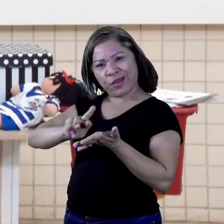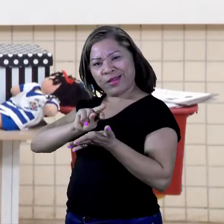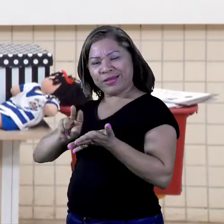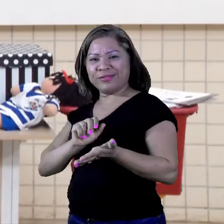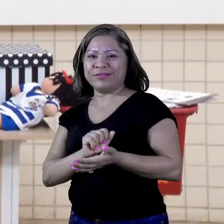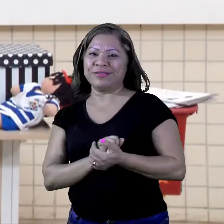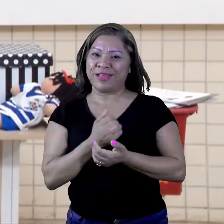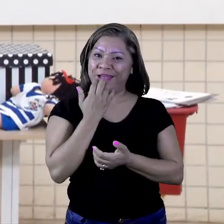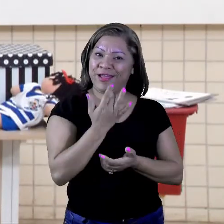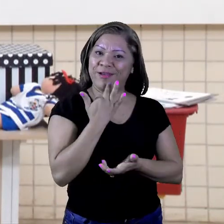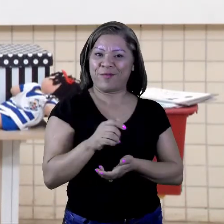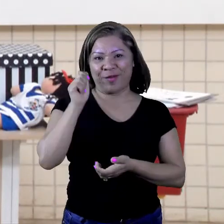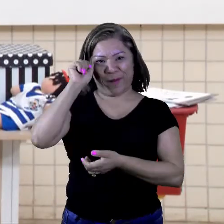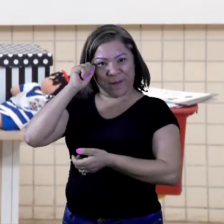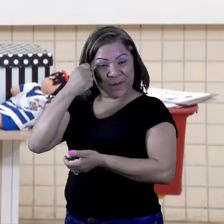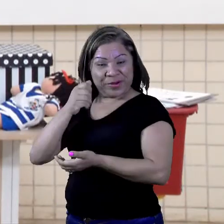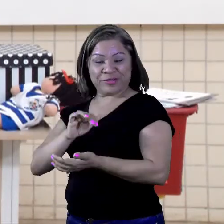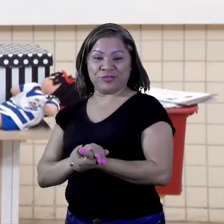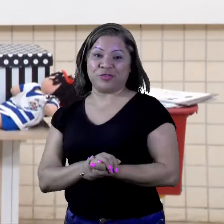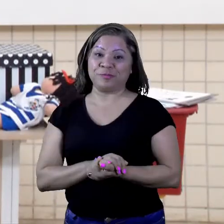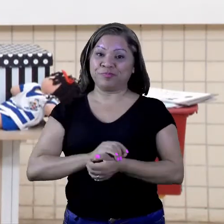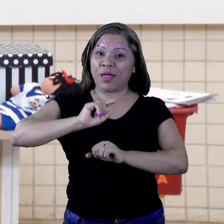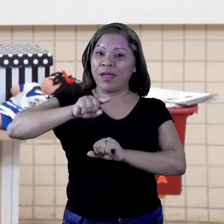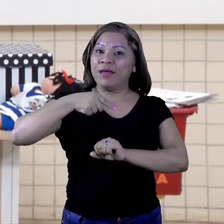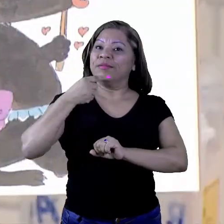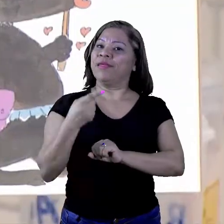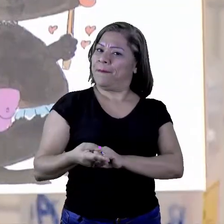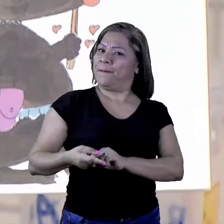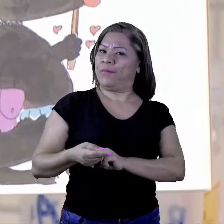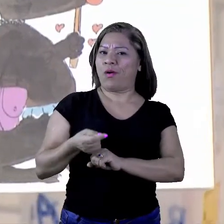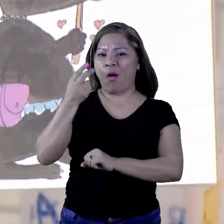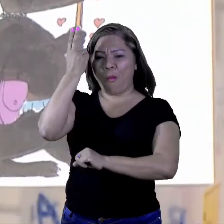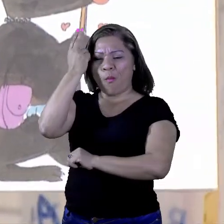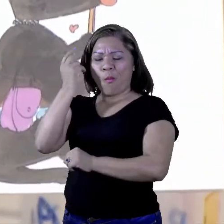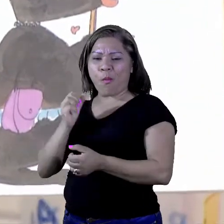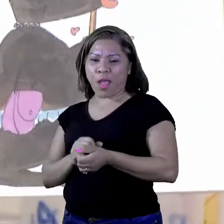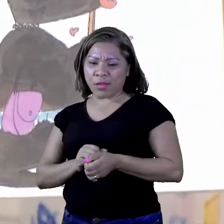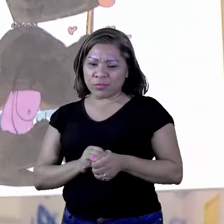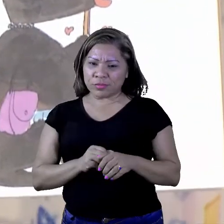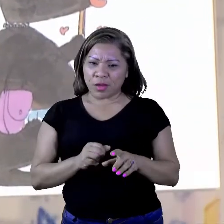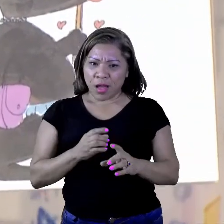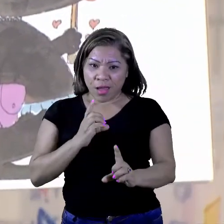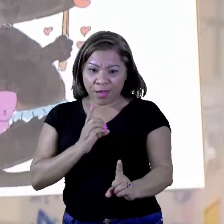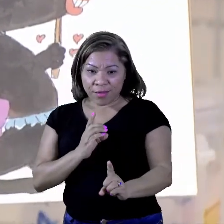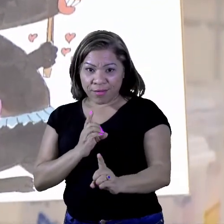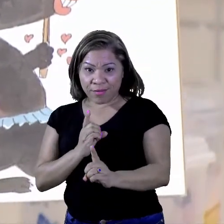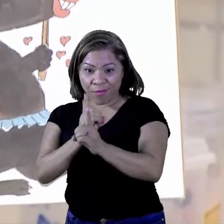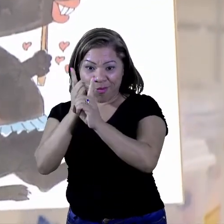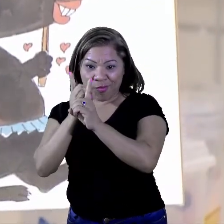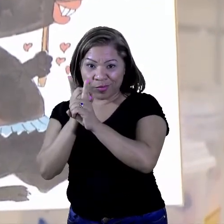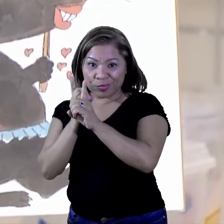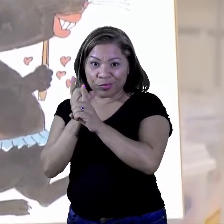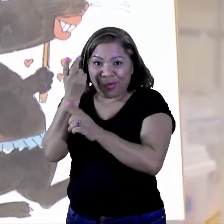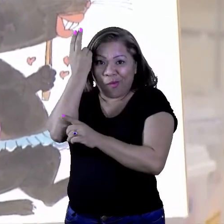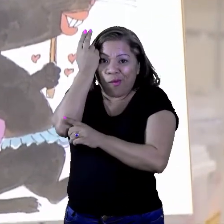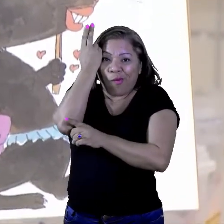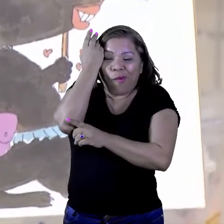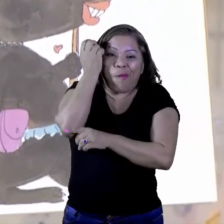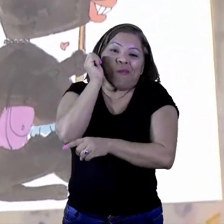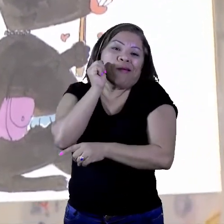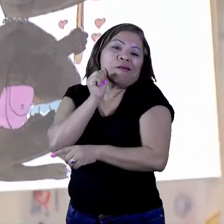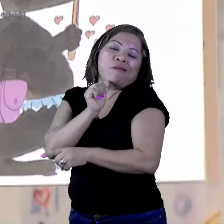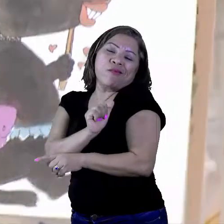foi difícil. O coelho, depois que ele tomou a decisão, ao sair, encontrou uma coelha linda que estava por ali